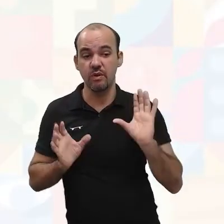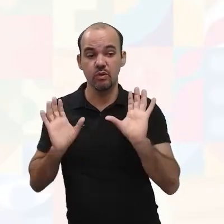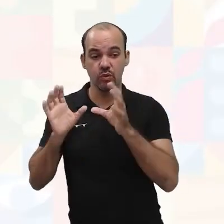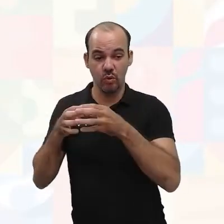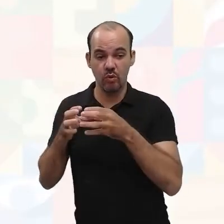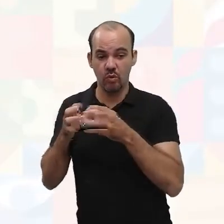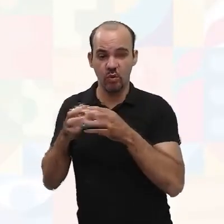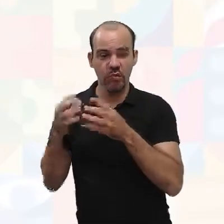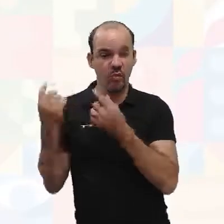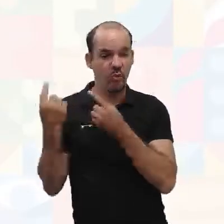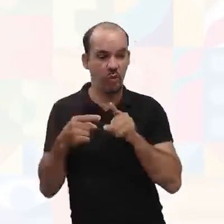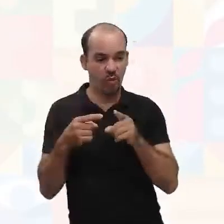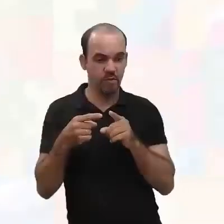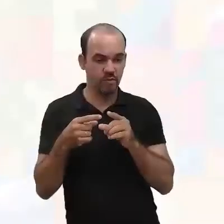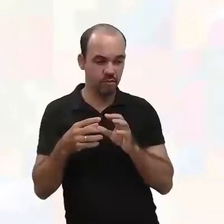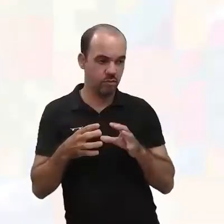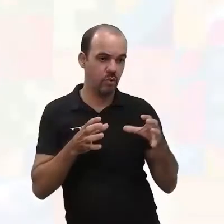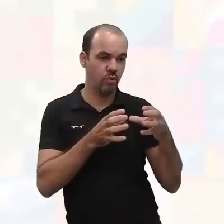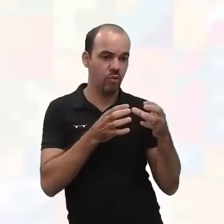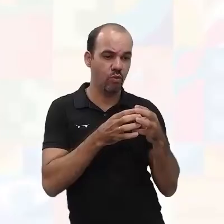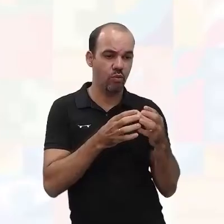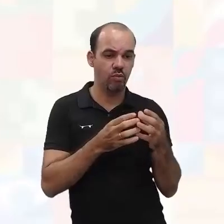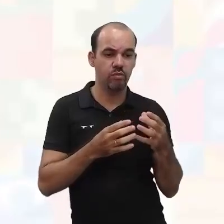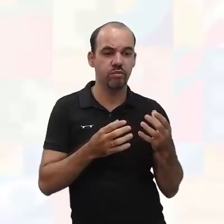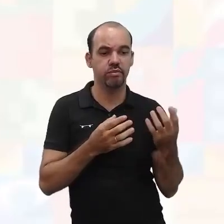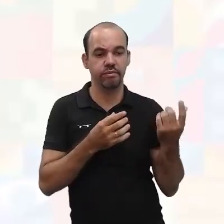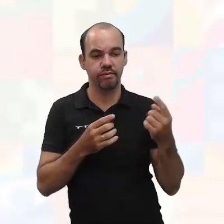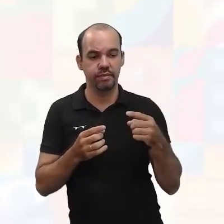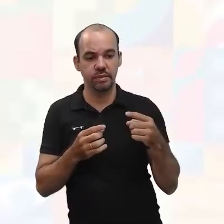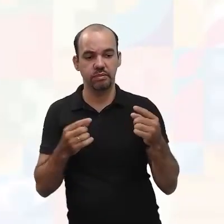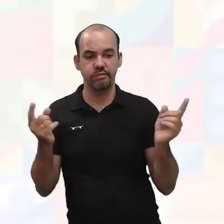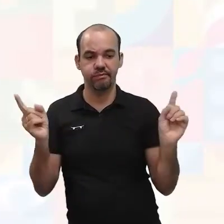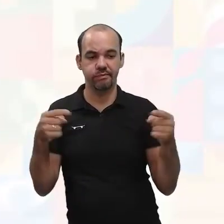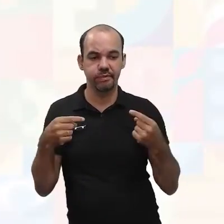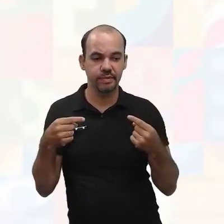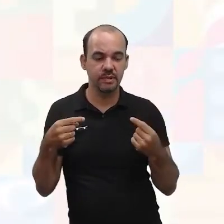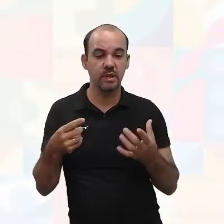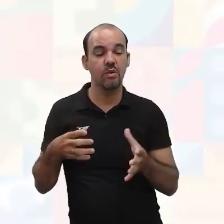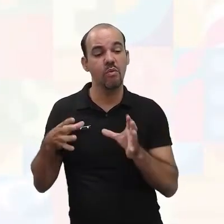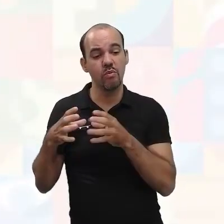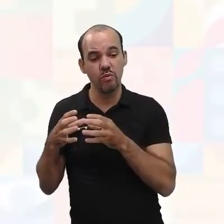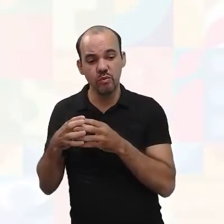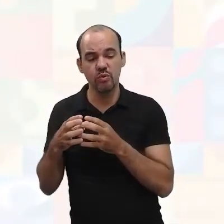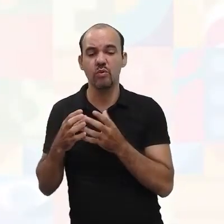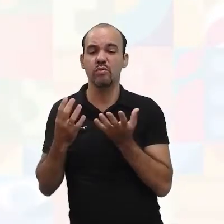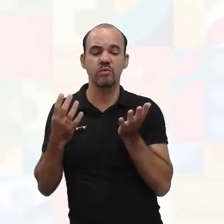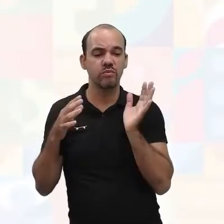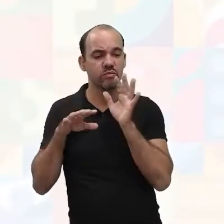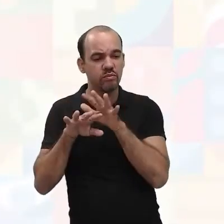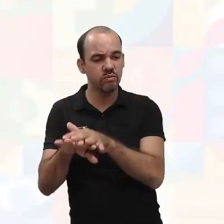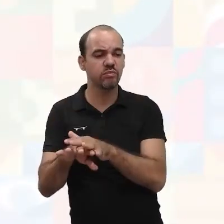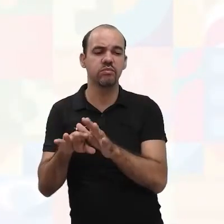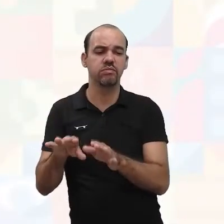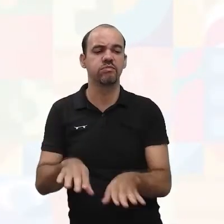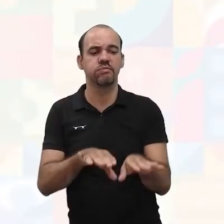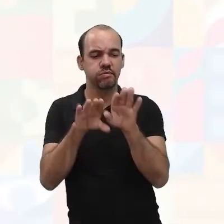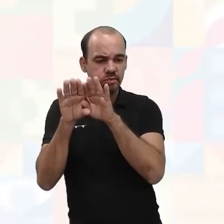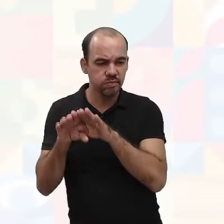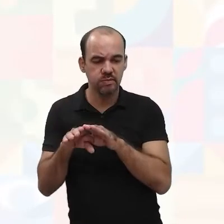que vai querer uma educação mais inclusiva, uma educação mais abrangente, né? Que abarque, que alcance grupos